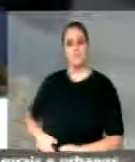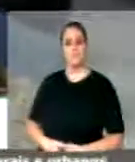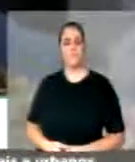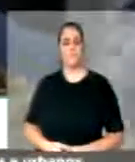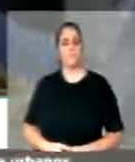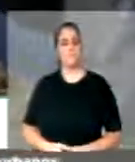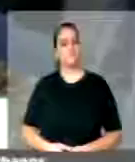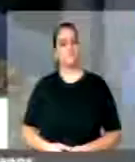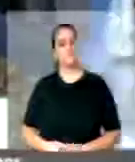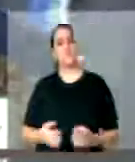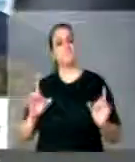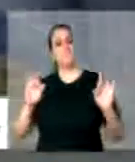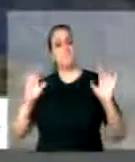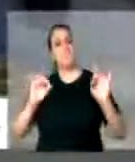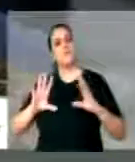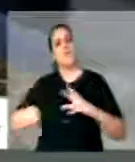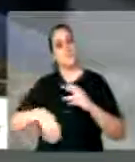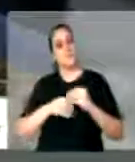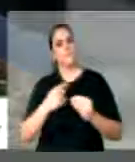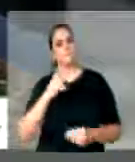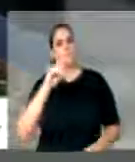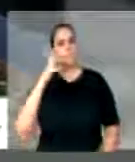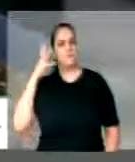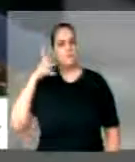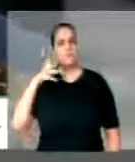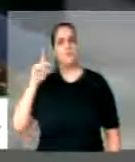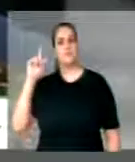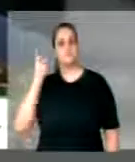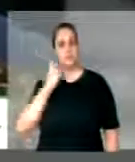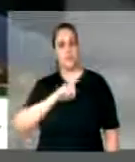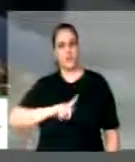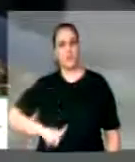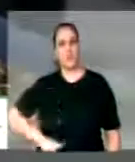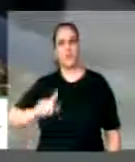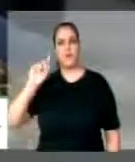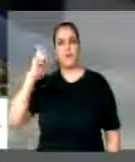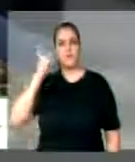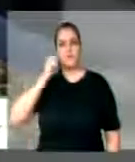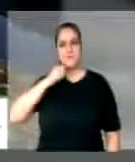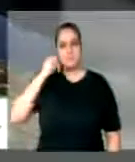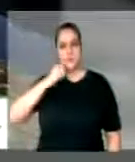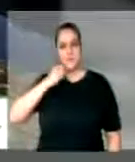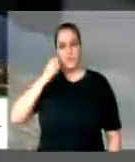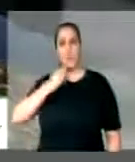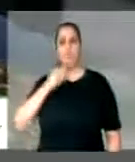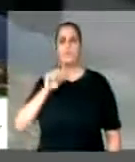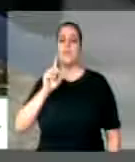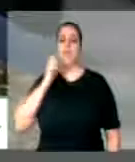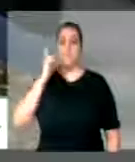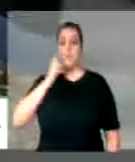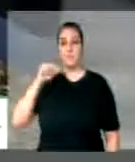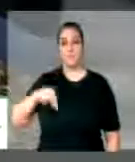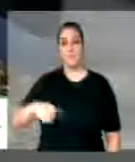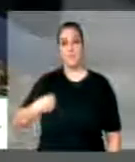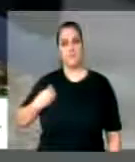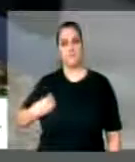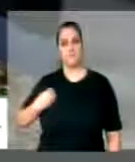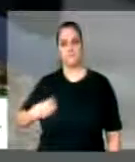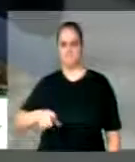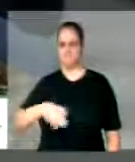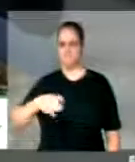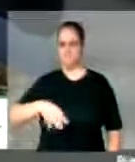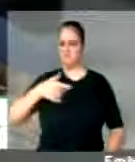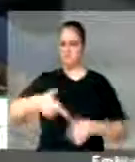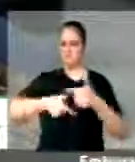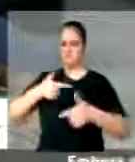parteá-la, ex-governadora, ex-senadora e uma das deputadas mais atuantes